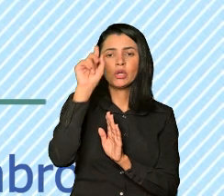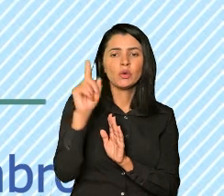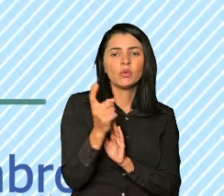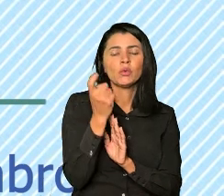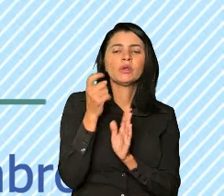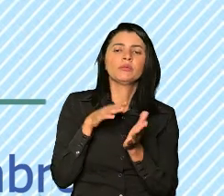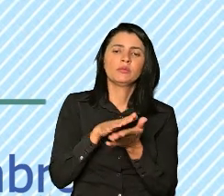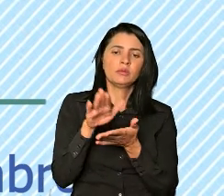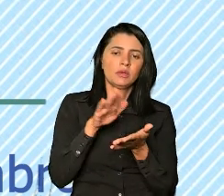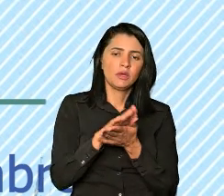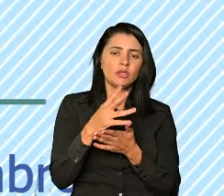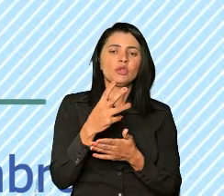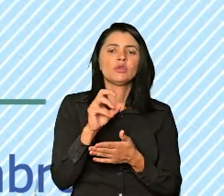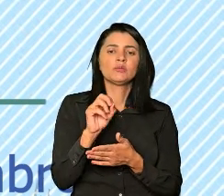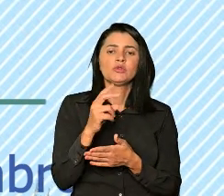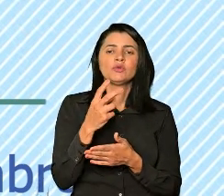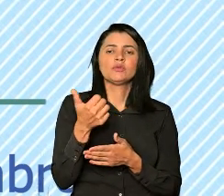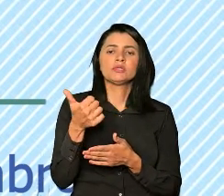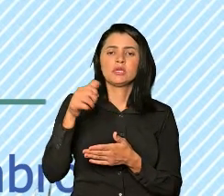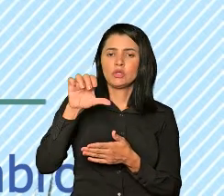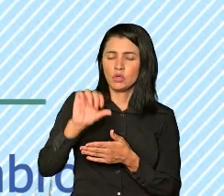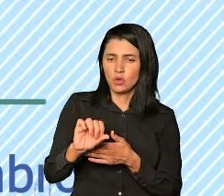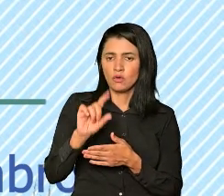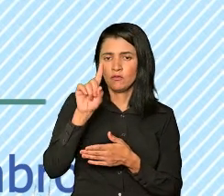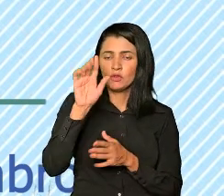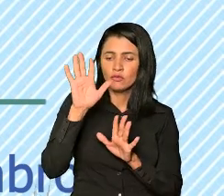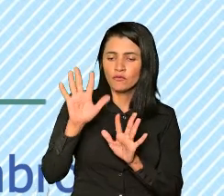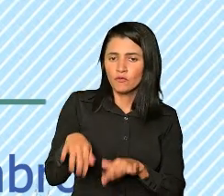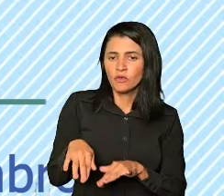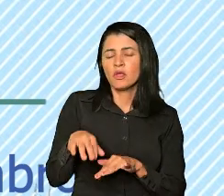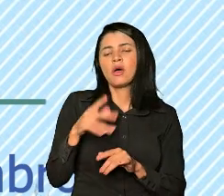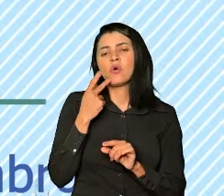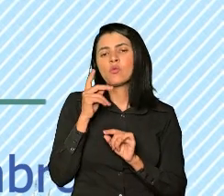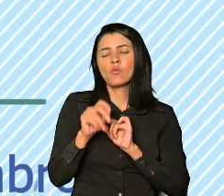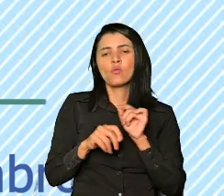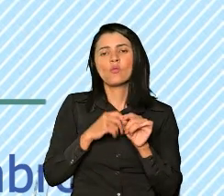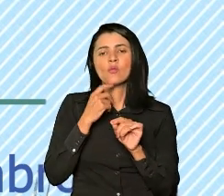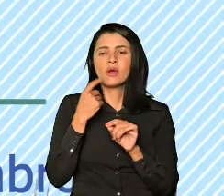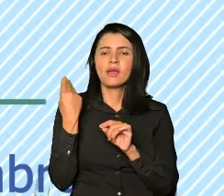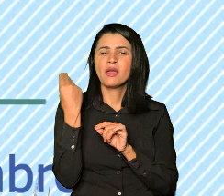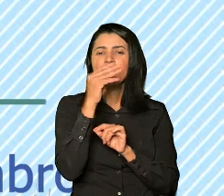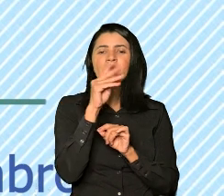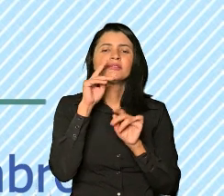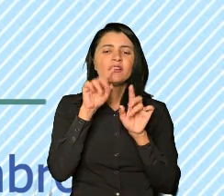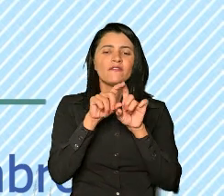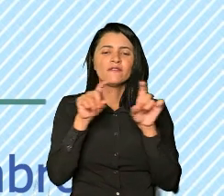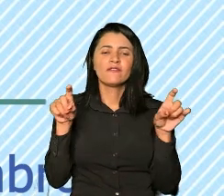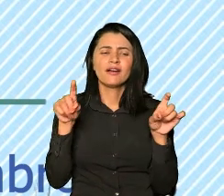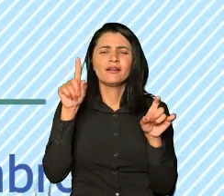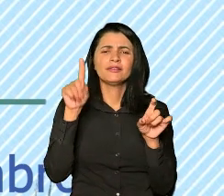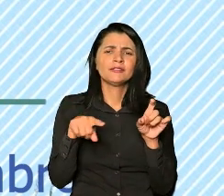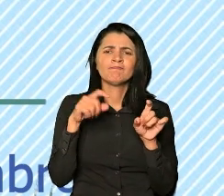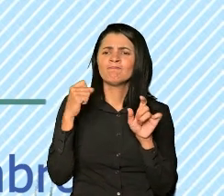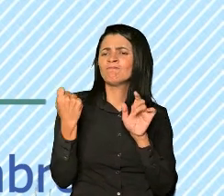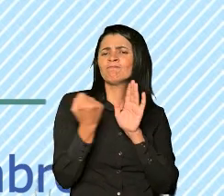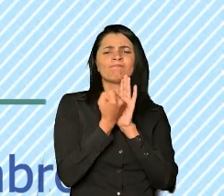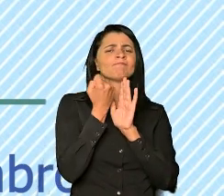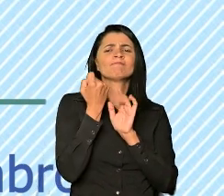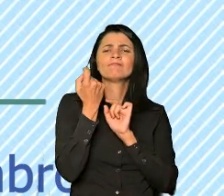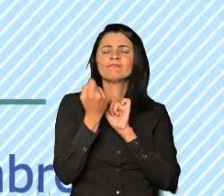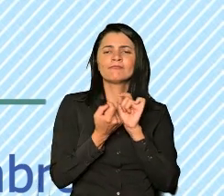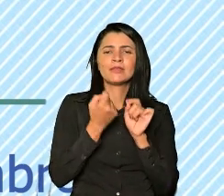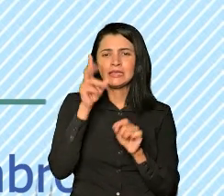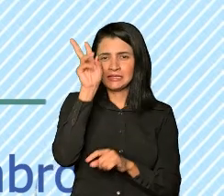publicado em 2019 pela Companhia das Letras. No final, ela cita essa frase que eu acho muito emblemática.